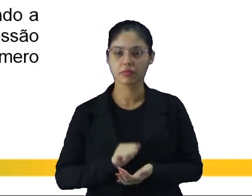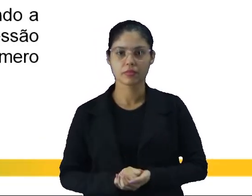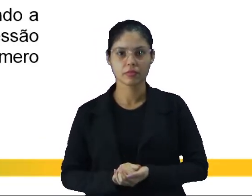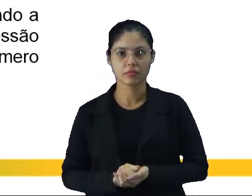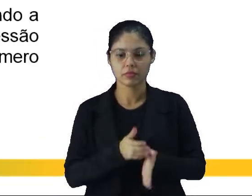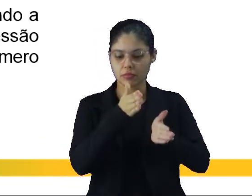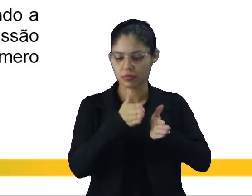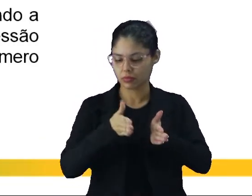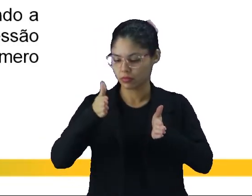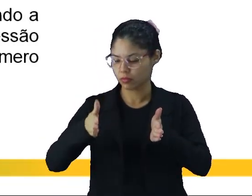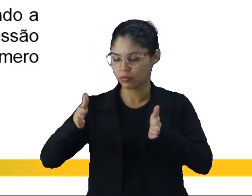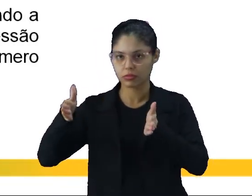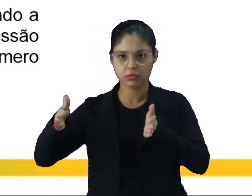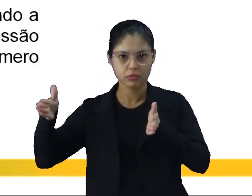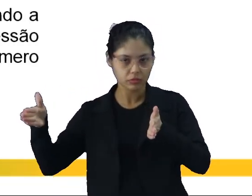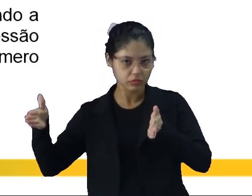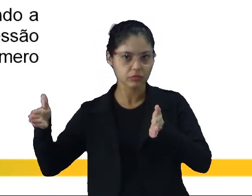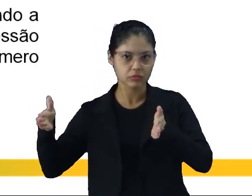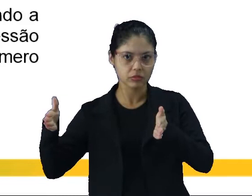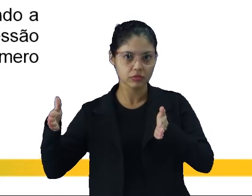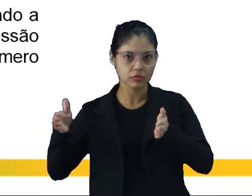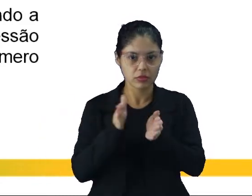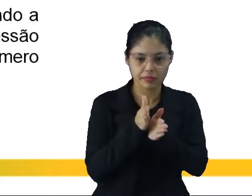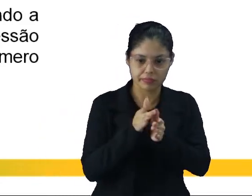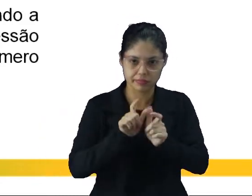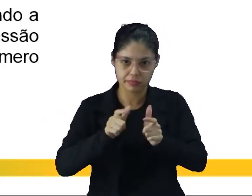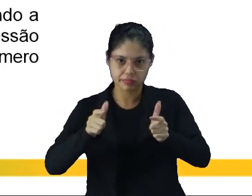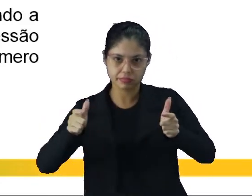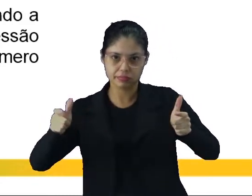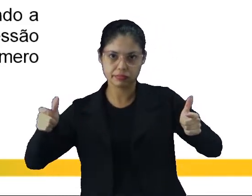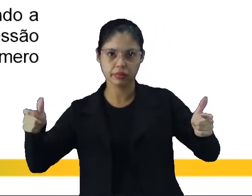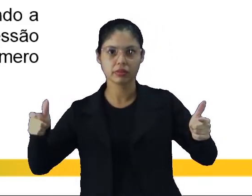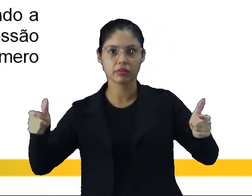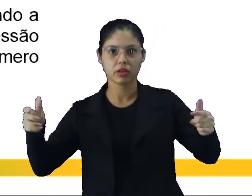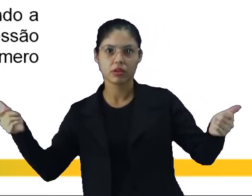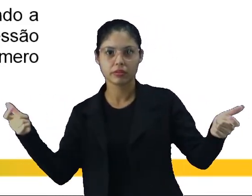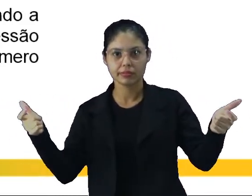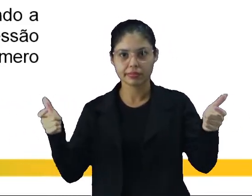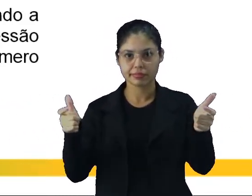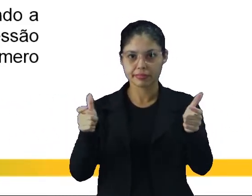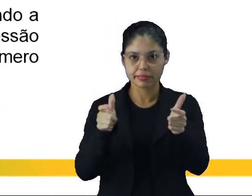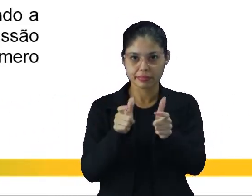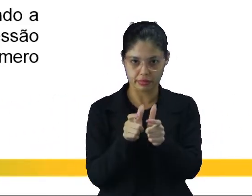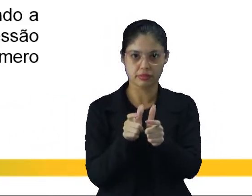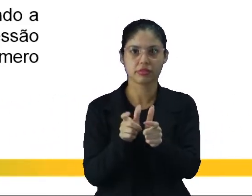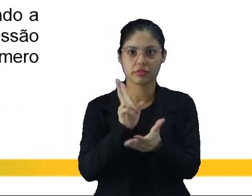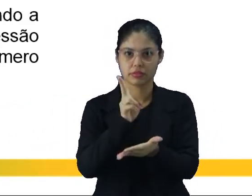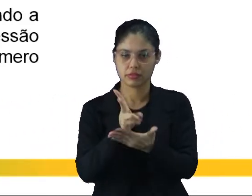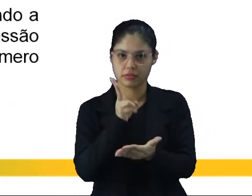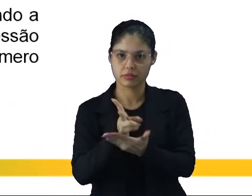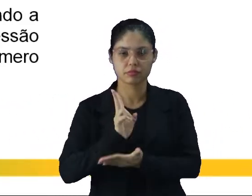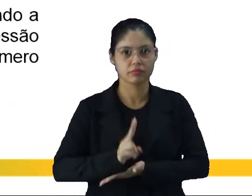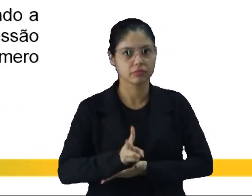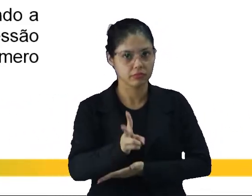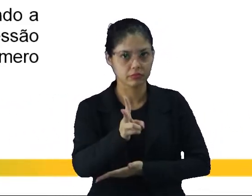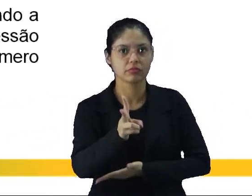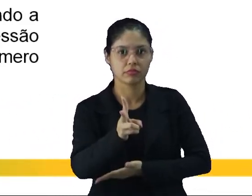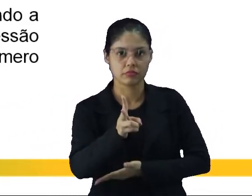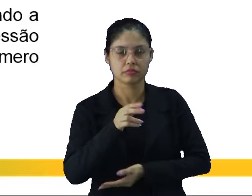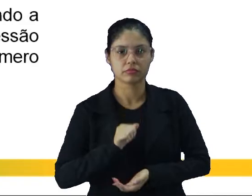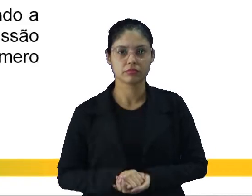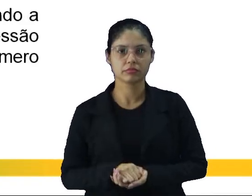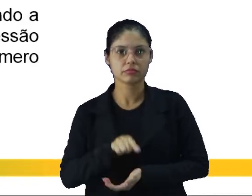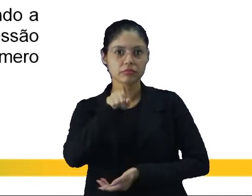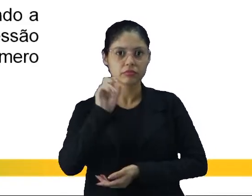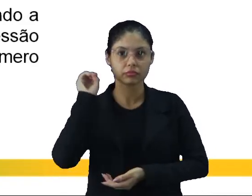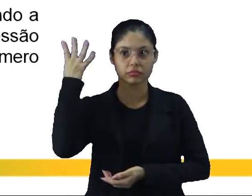ela é uma sequência que ela vai ter um crescimento ou um decrescimento sempre de maneira constante, ok?